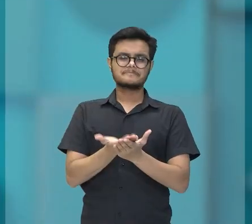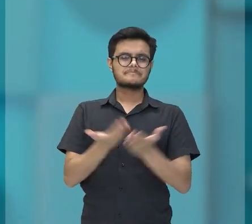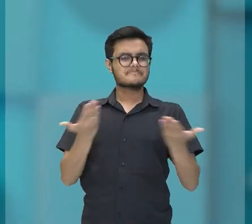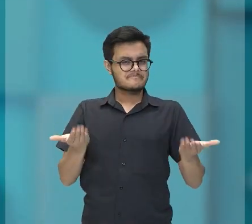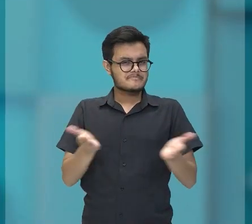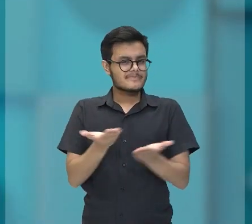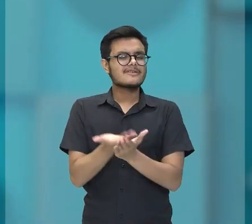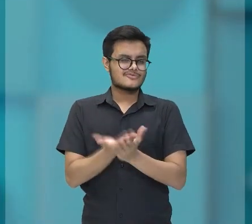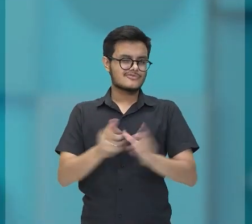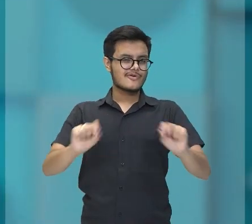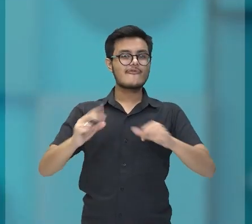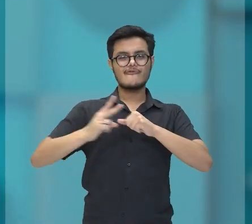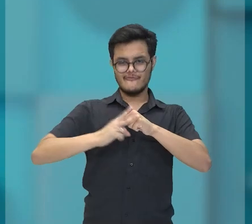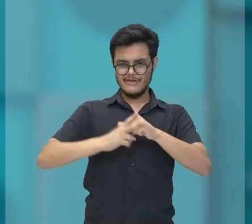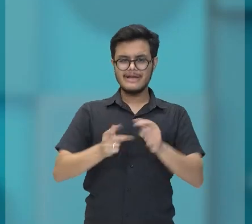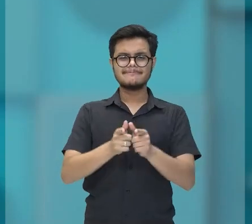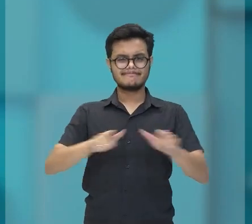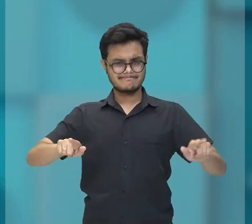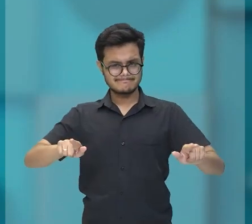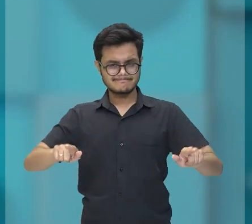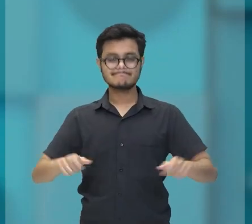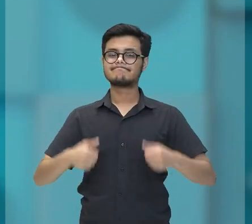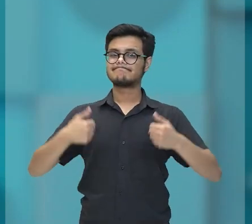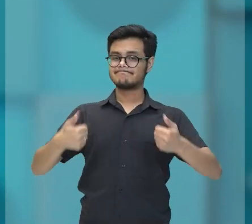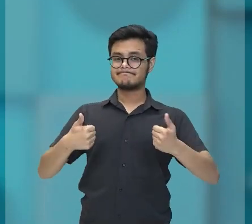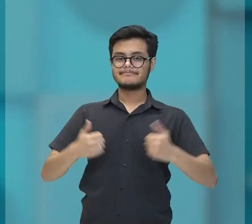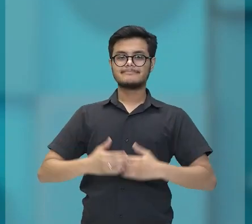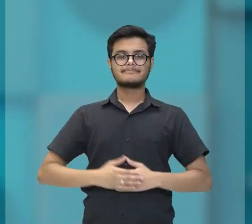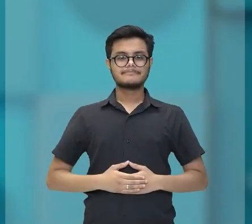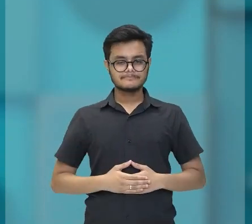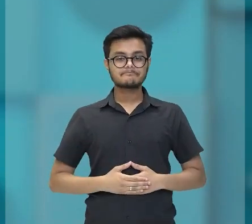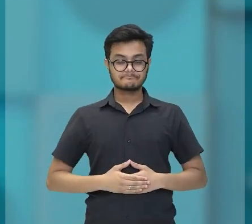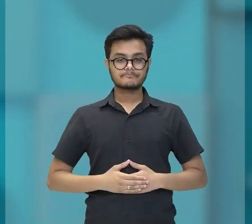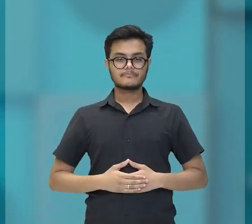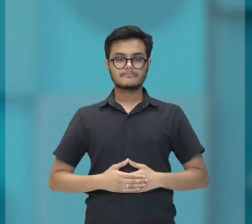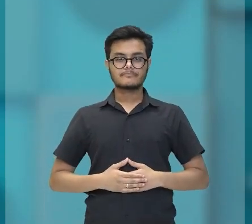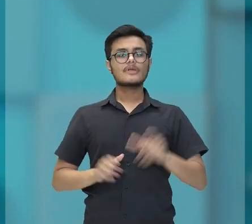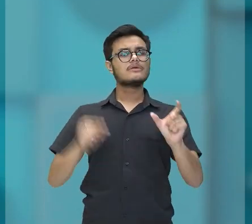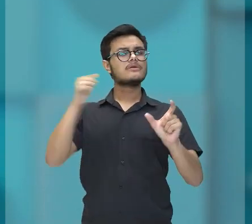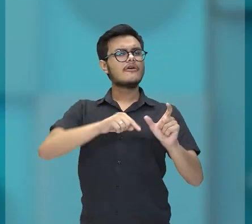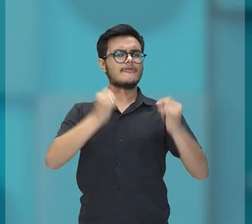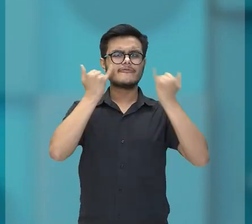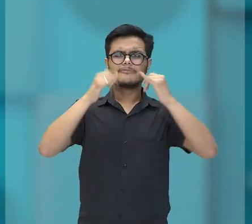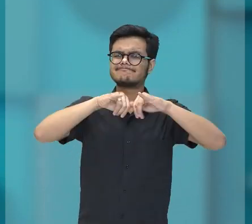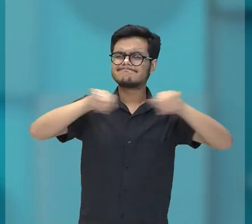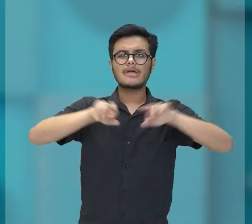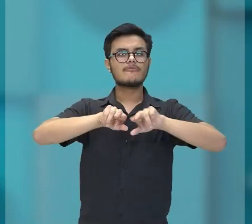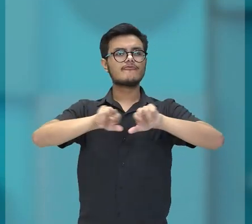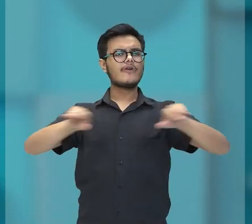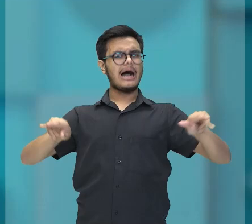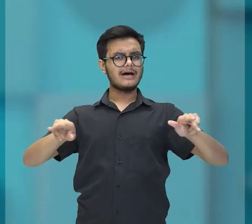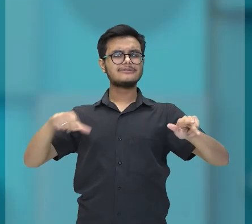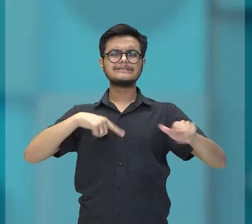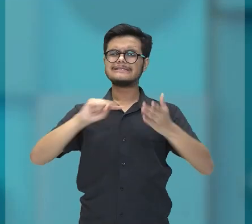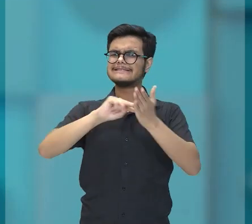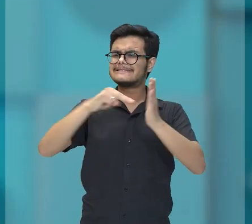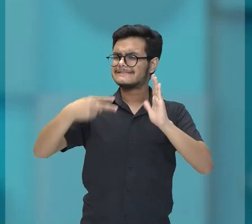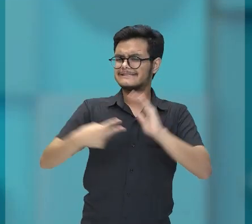conhecemos essa classe gramatical dos verbos, que informa muitas questões, que traz